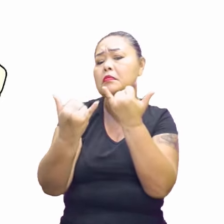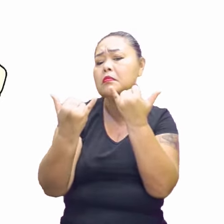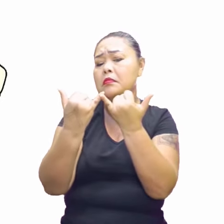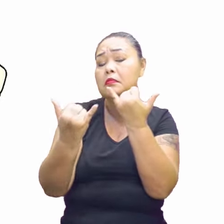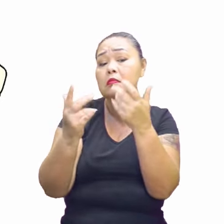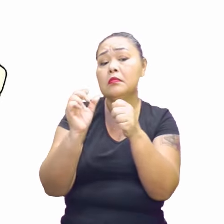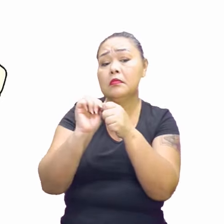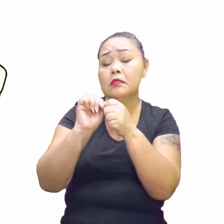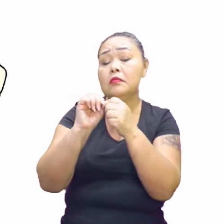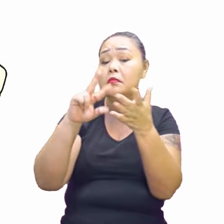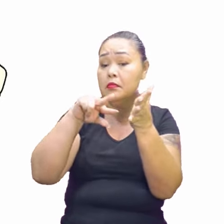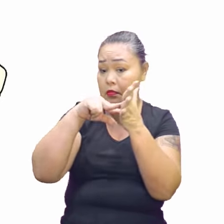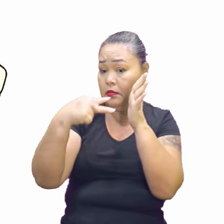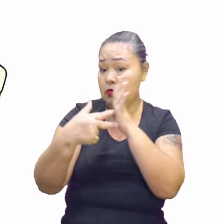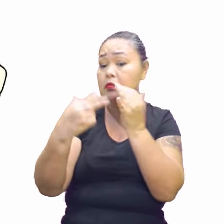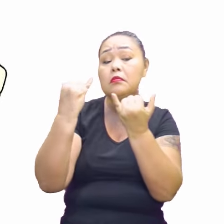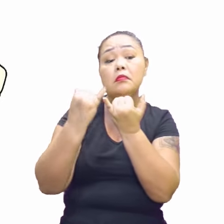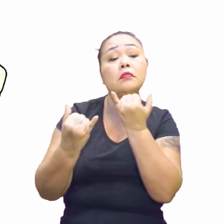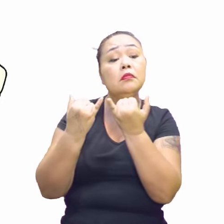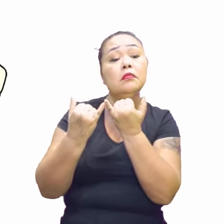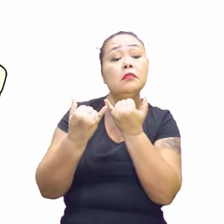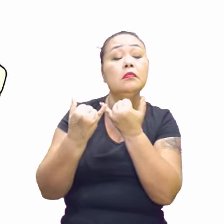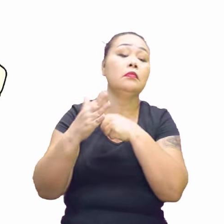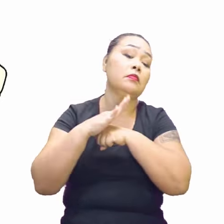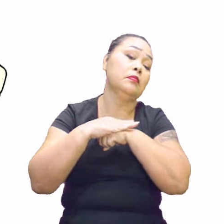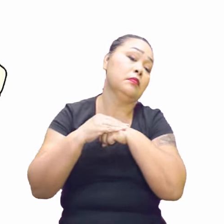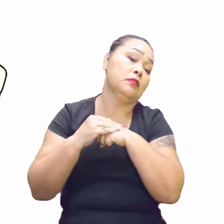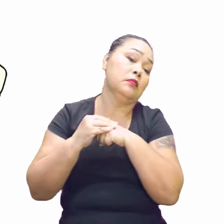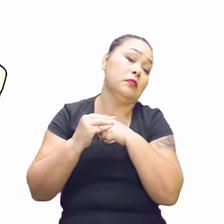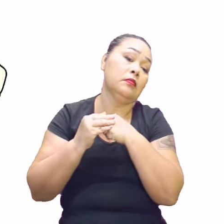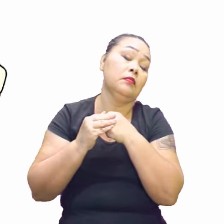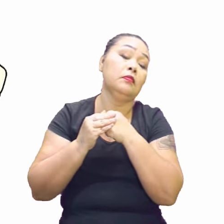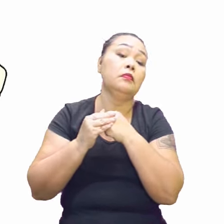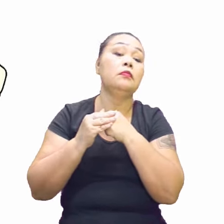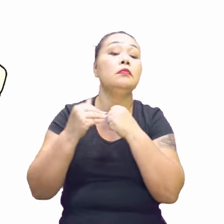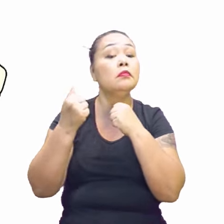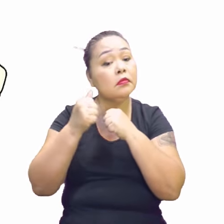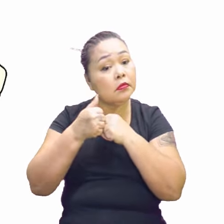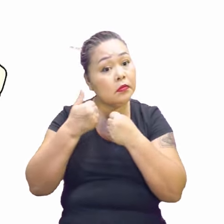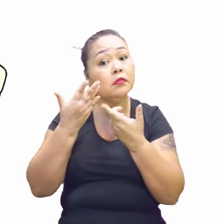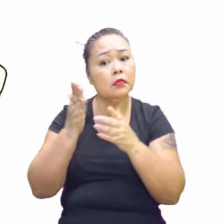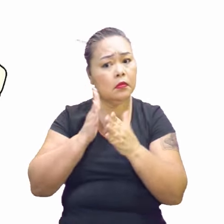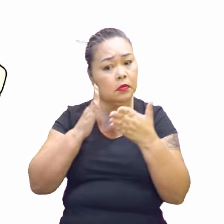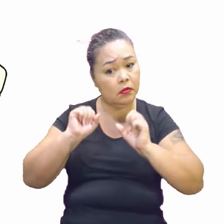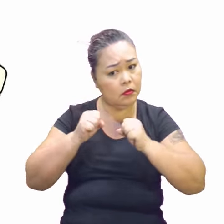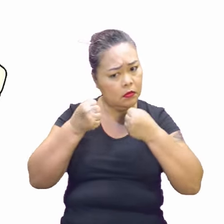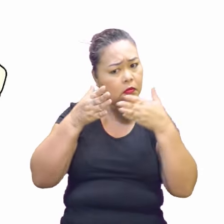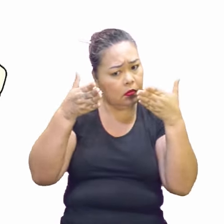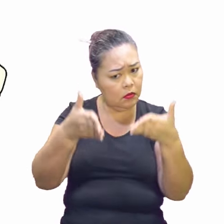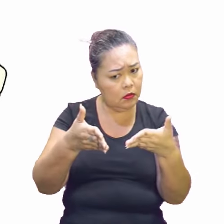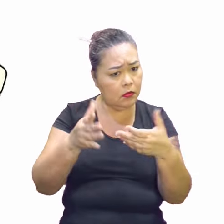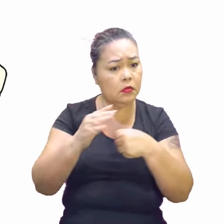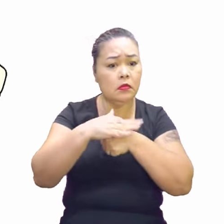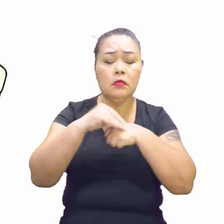Lembra, o sinônimo... Aí nós temos aqui carinho e dedicação.